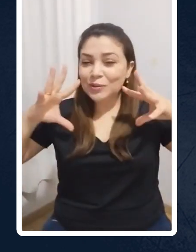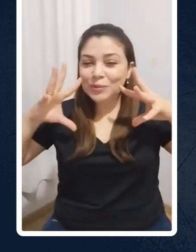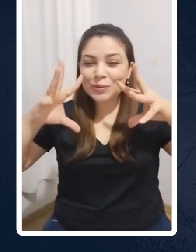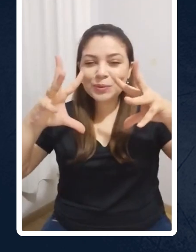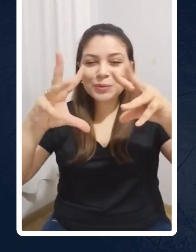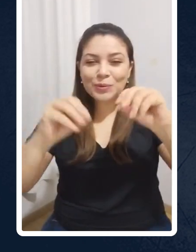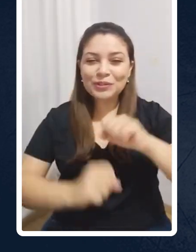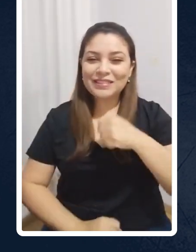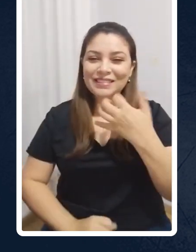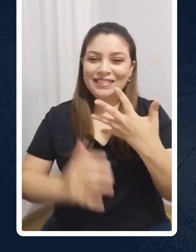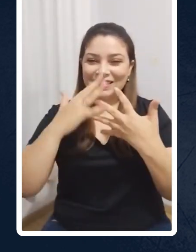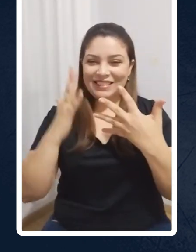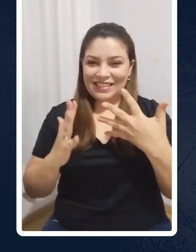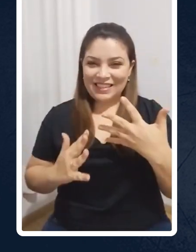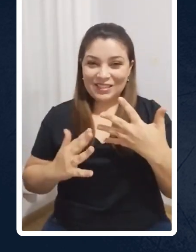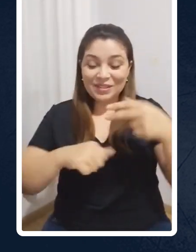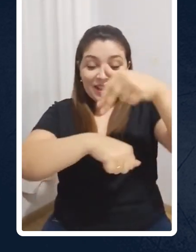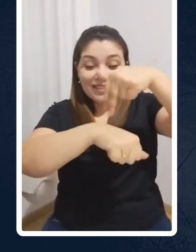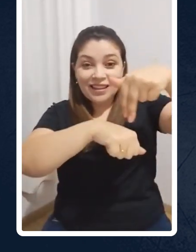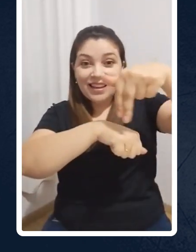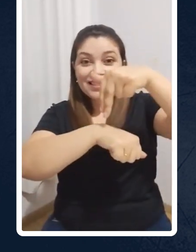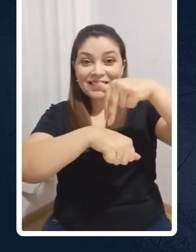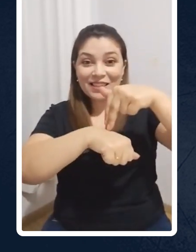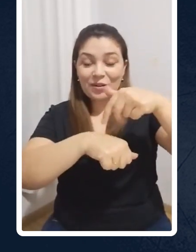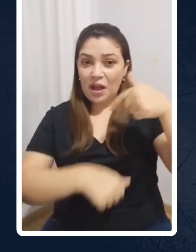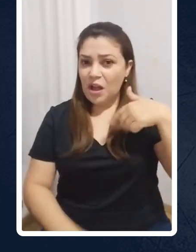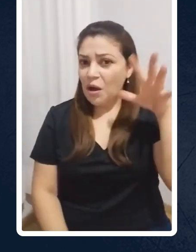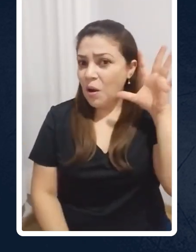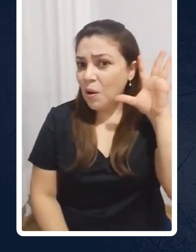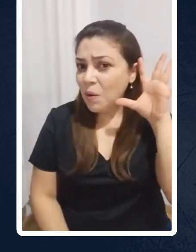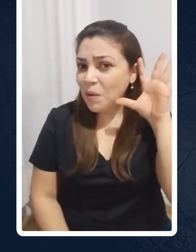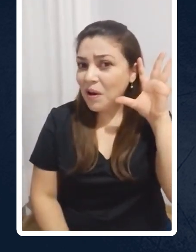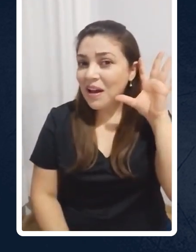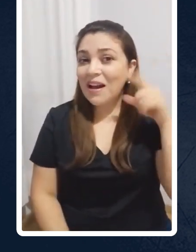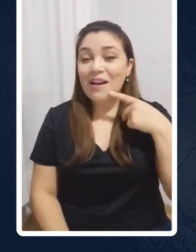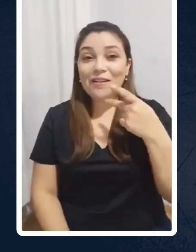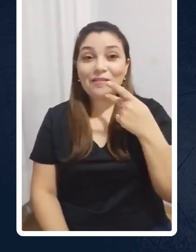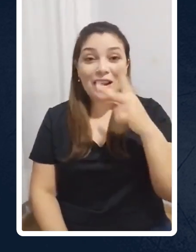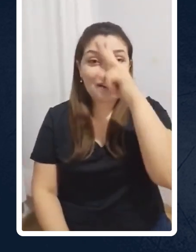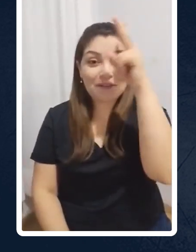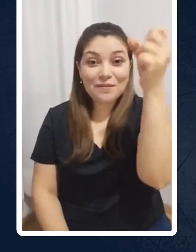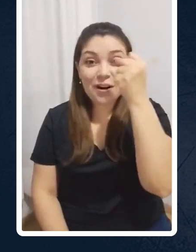Não ouvi. Precisa ser boa noite mesmo. Forte. Boa